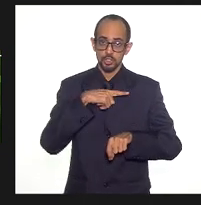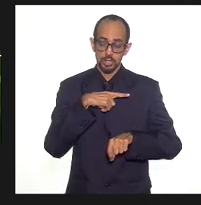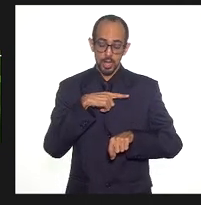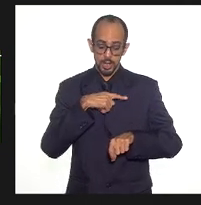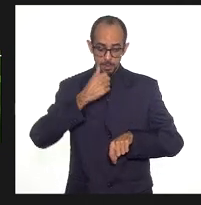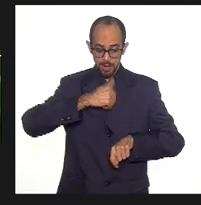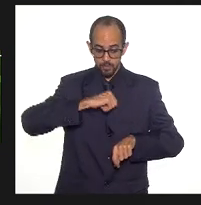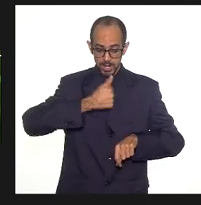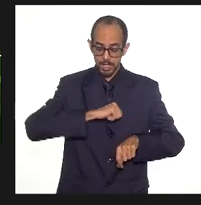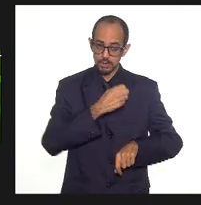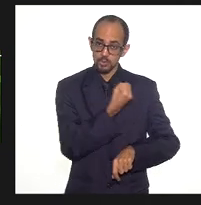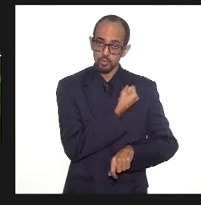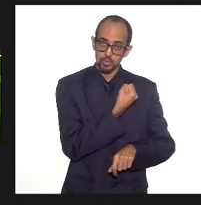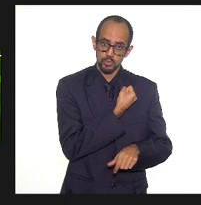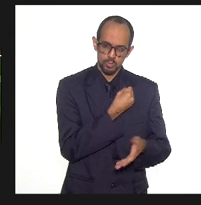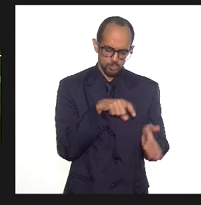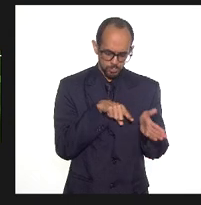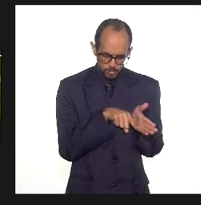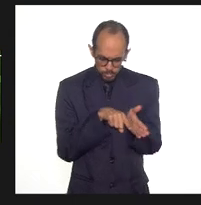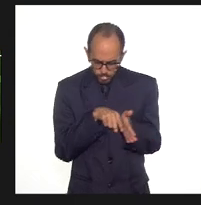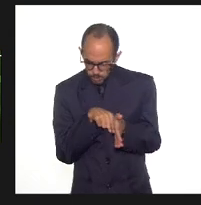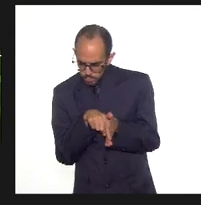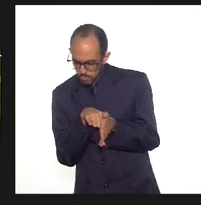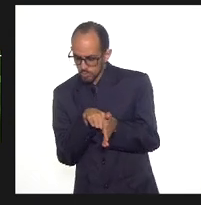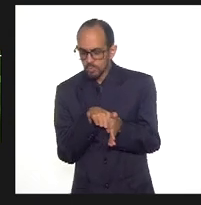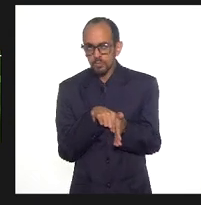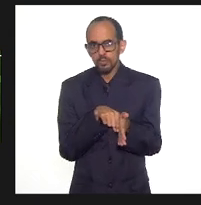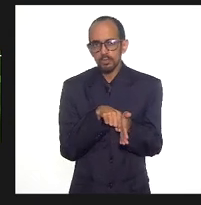né, coletamos as amostras e